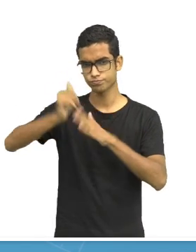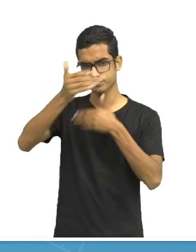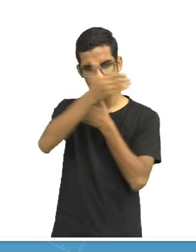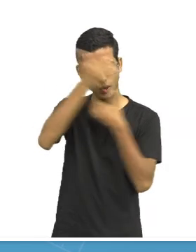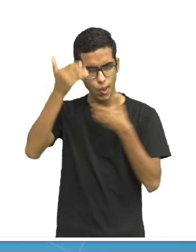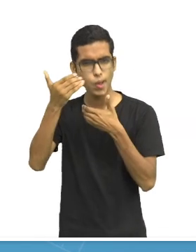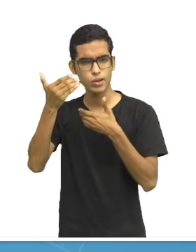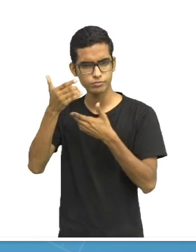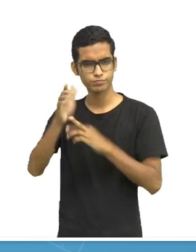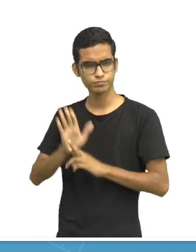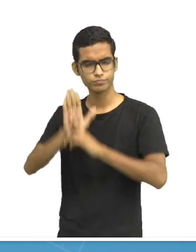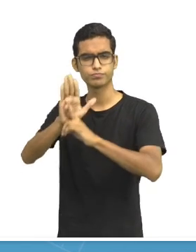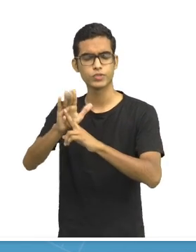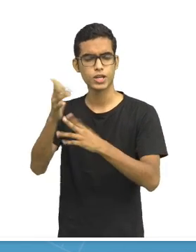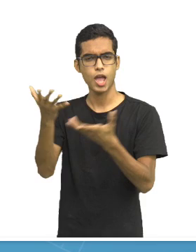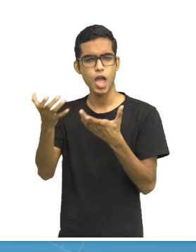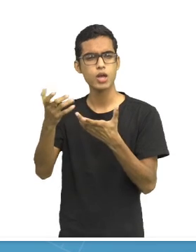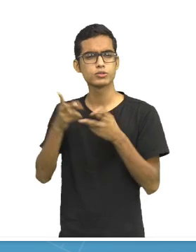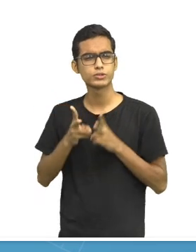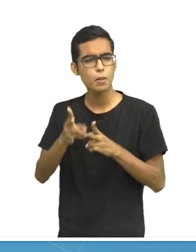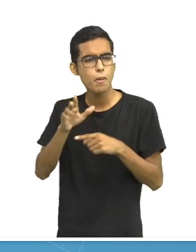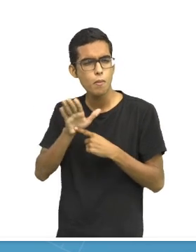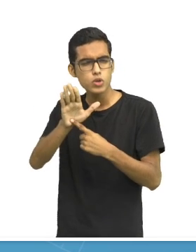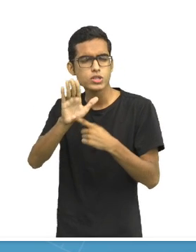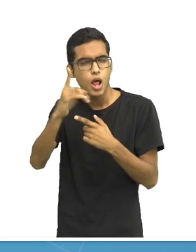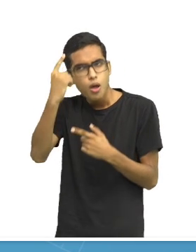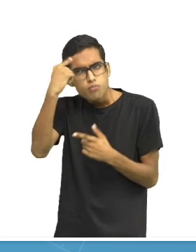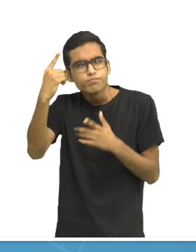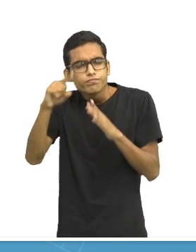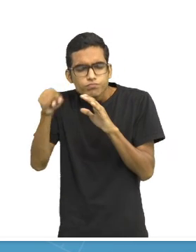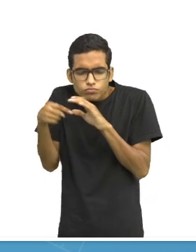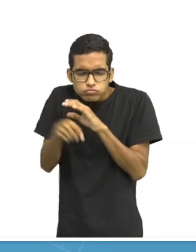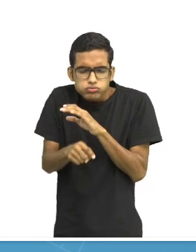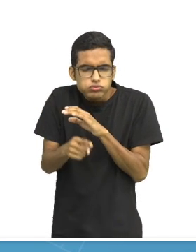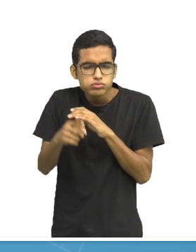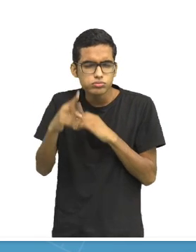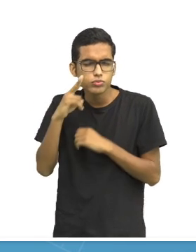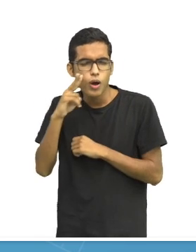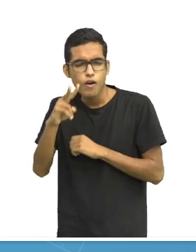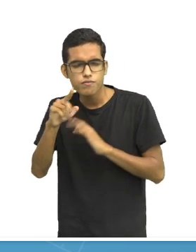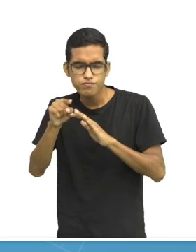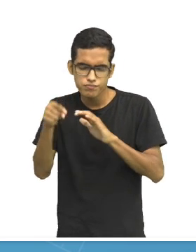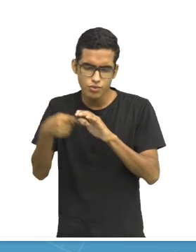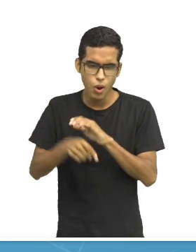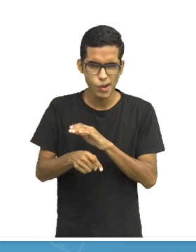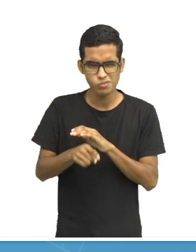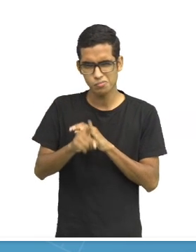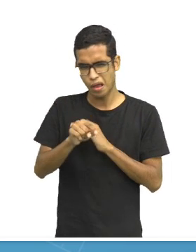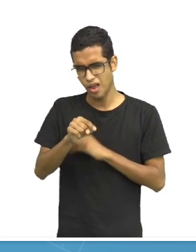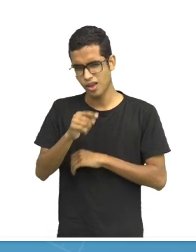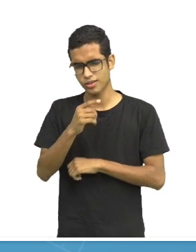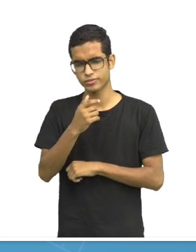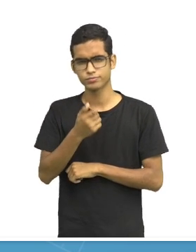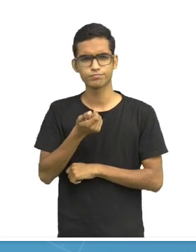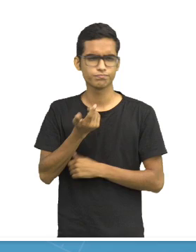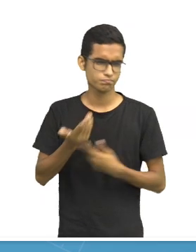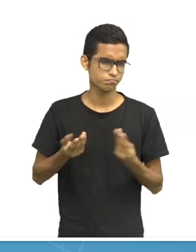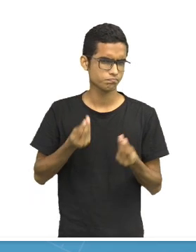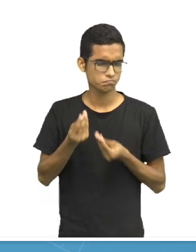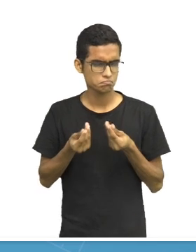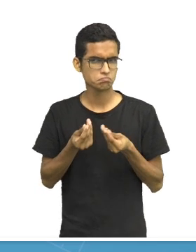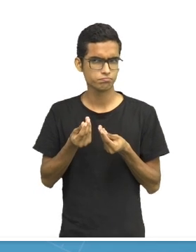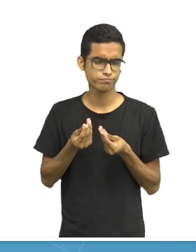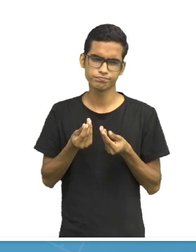cubistas procuravam passar uma ideia de profundidade. Será se eles passavam isso nas suas